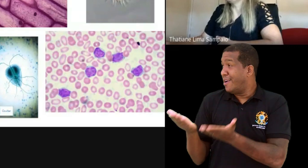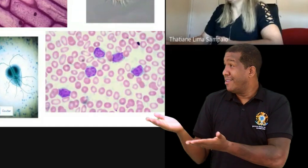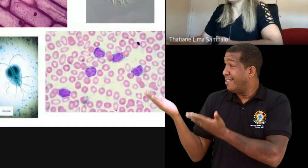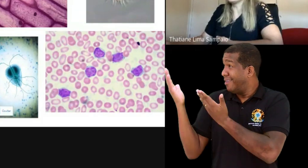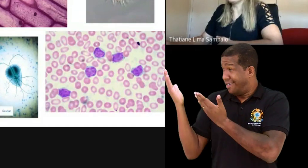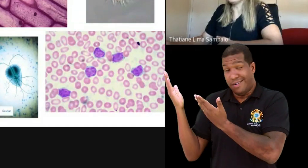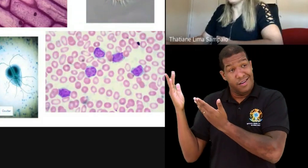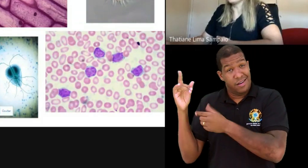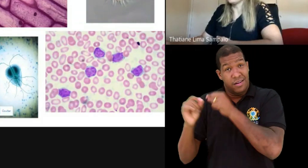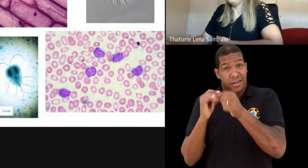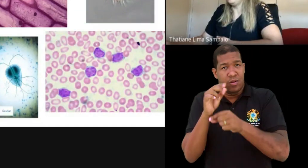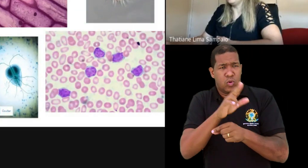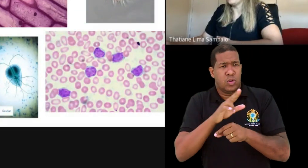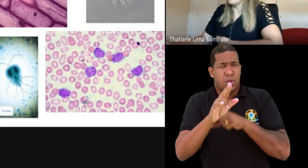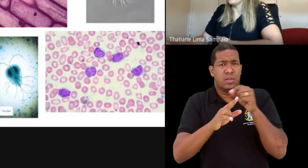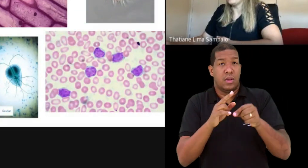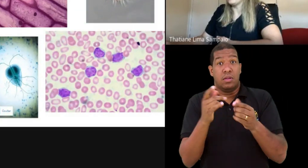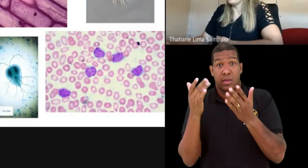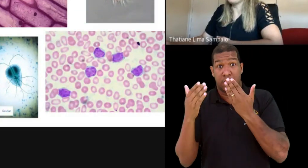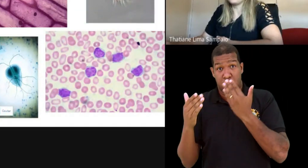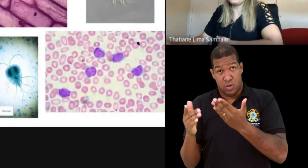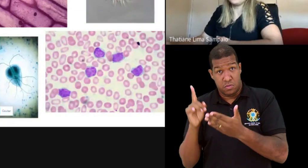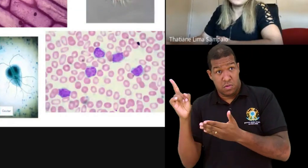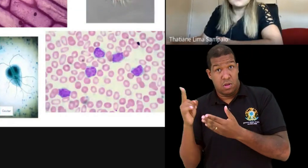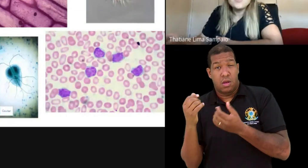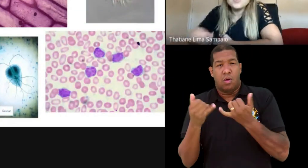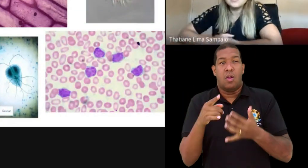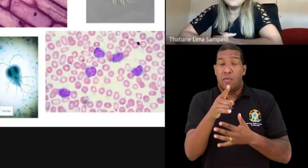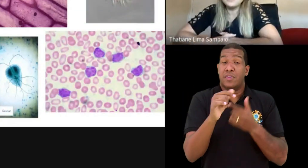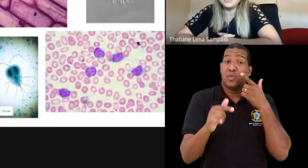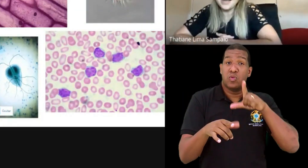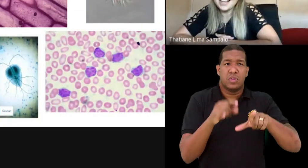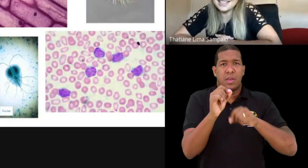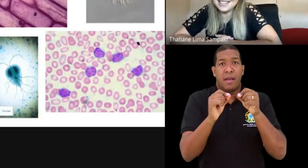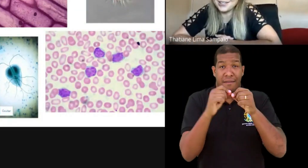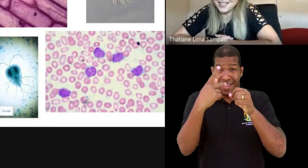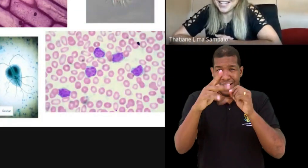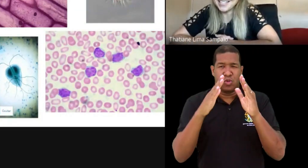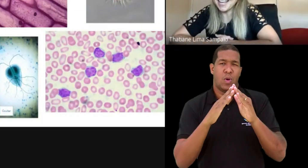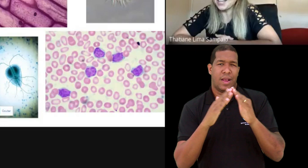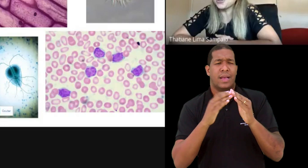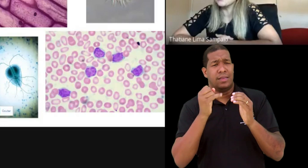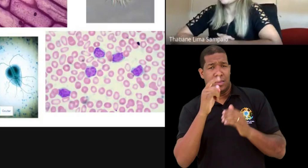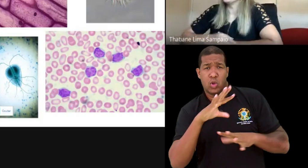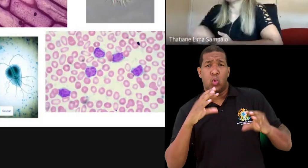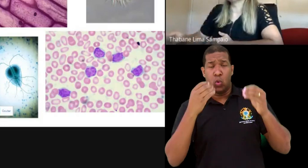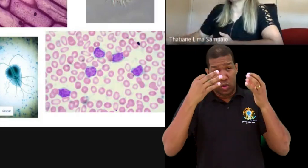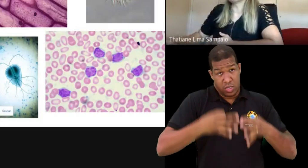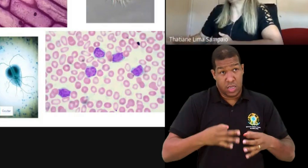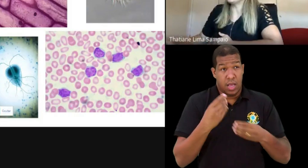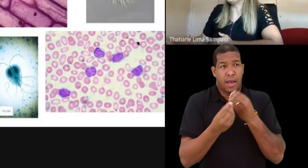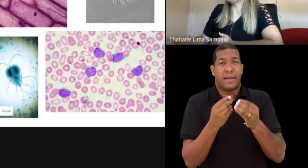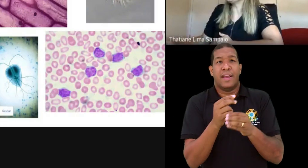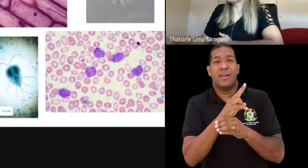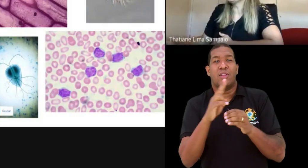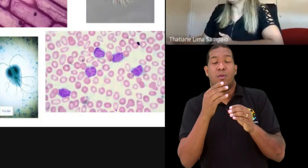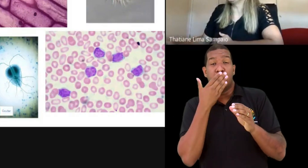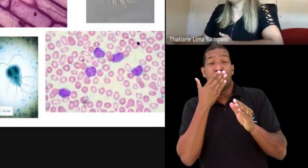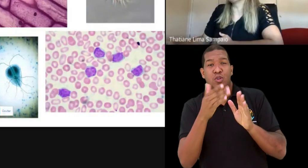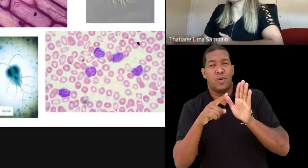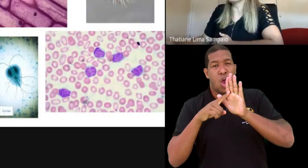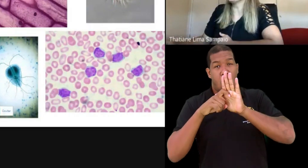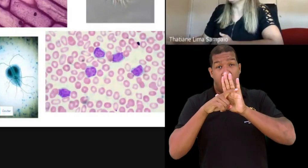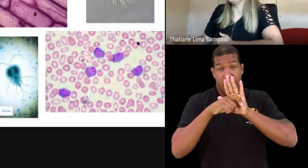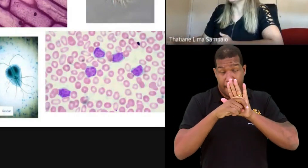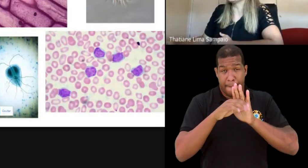com a utilização da microscopia, que vocês vão conseguir ver em casa, se tudo der certo, são as bactérias, e aqui